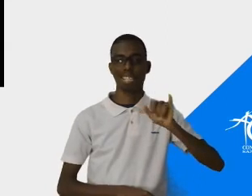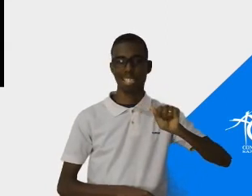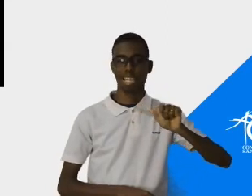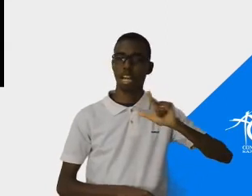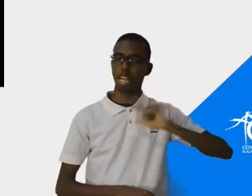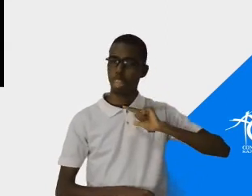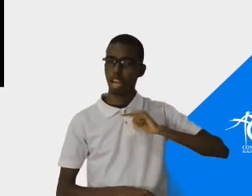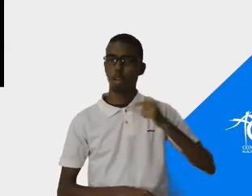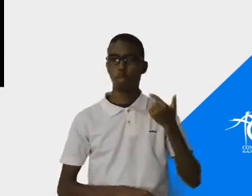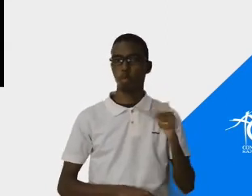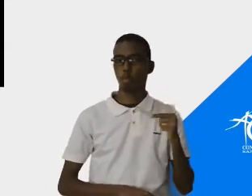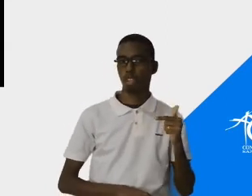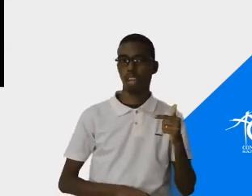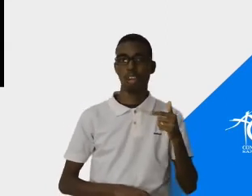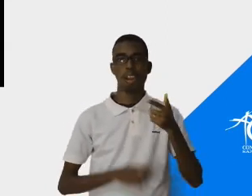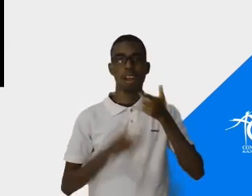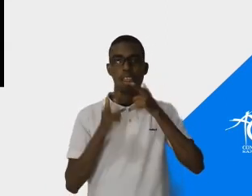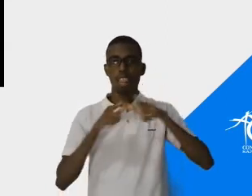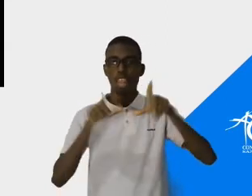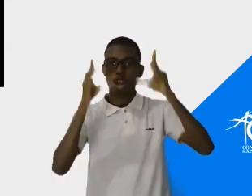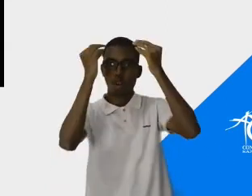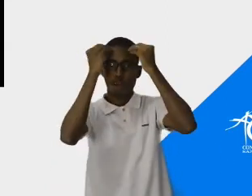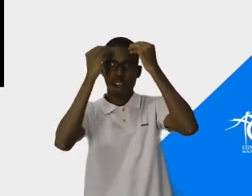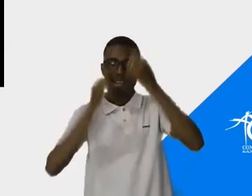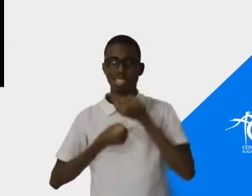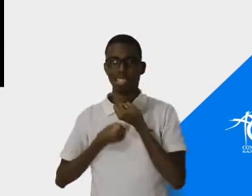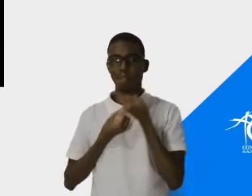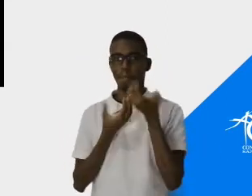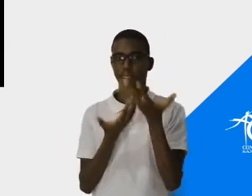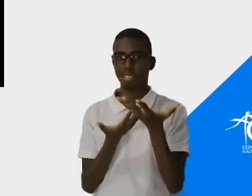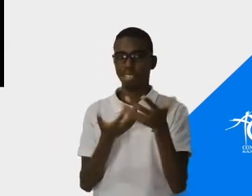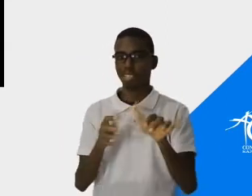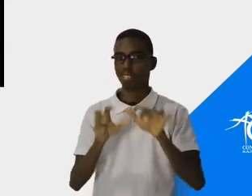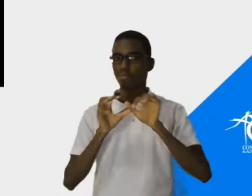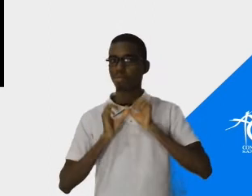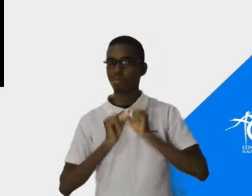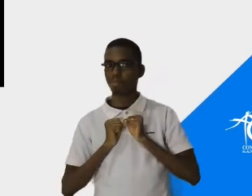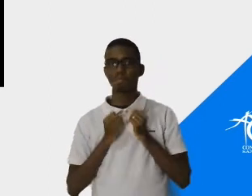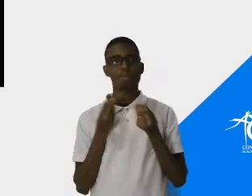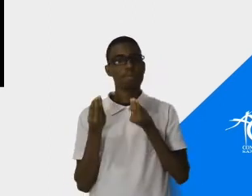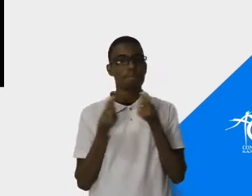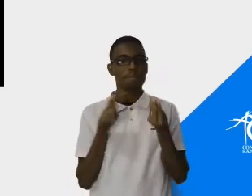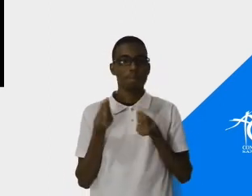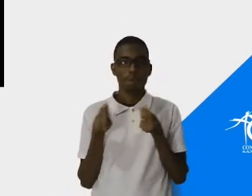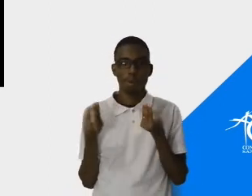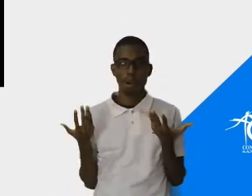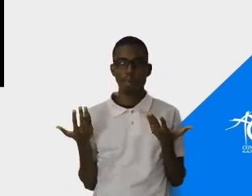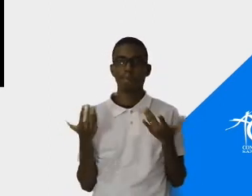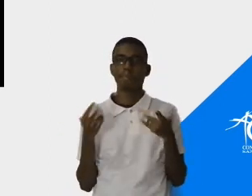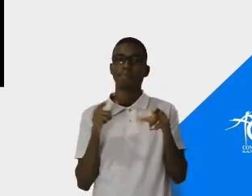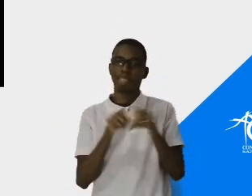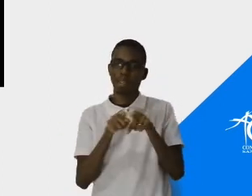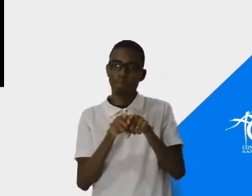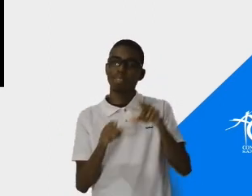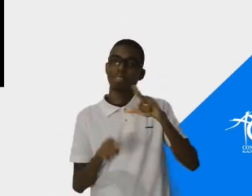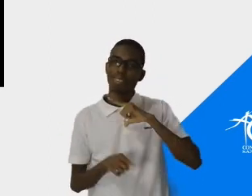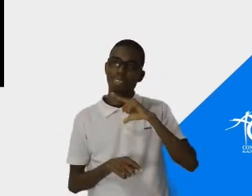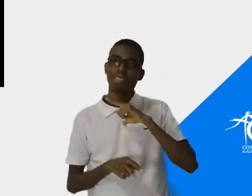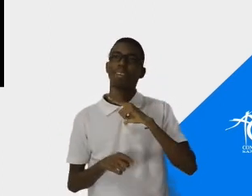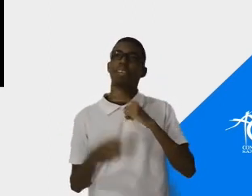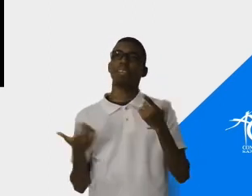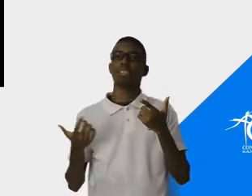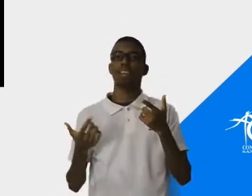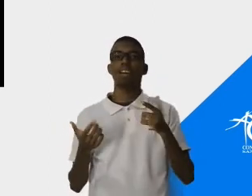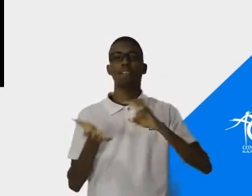expressiva, receptiva desse paciente? Né? Incluindo capacidade de vocabulário, a fluência